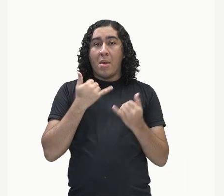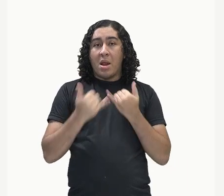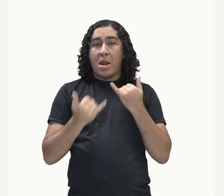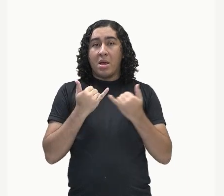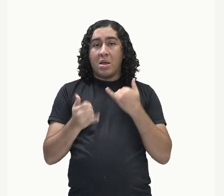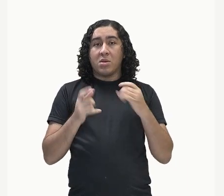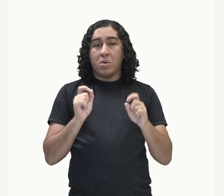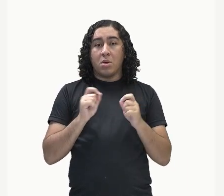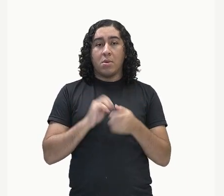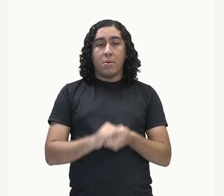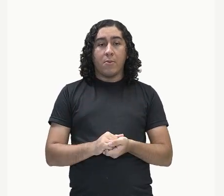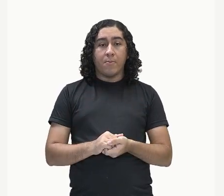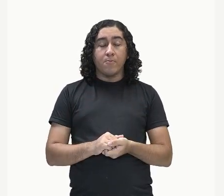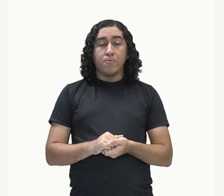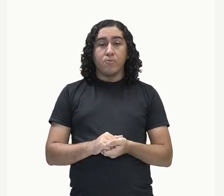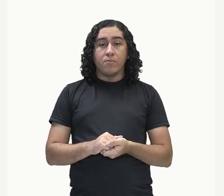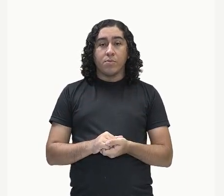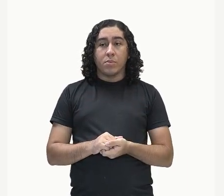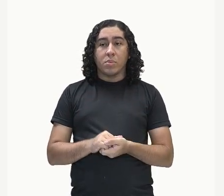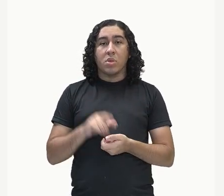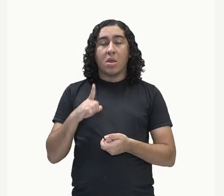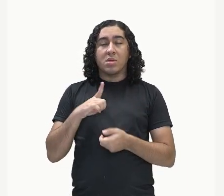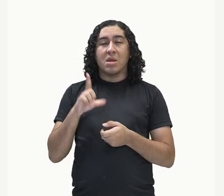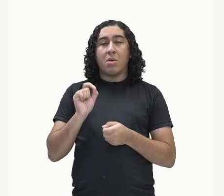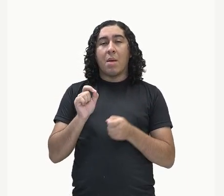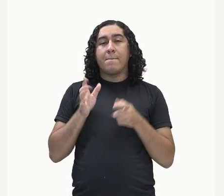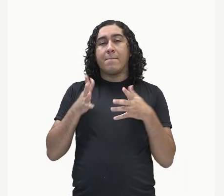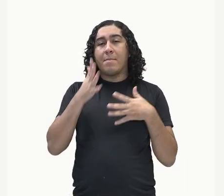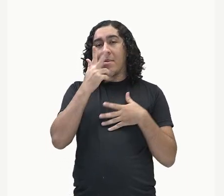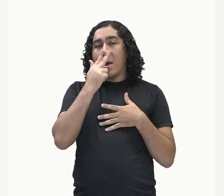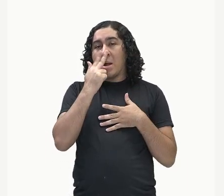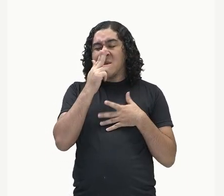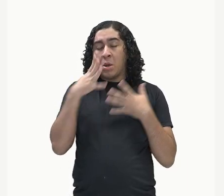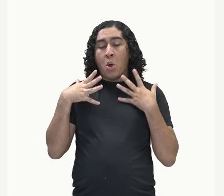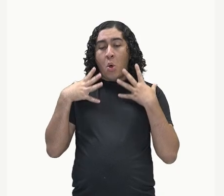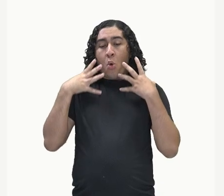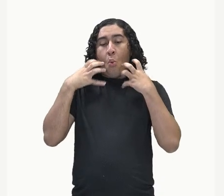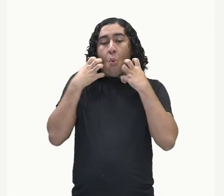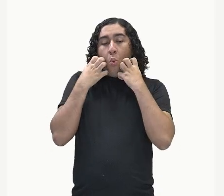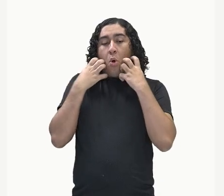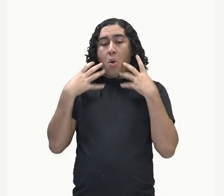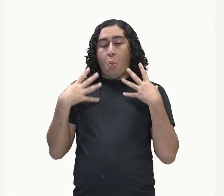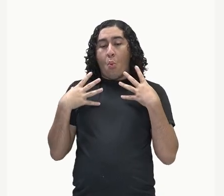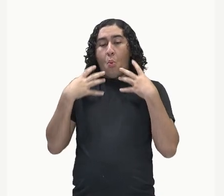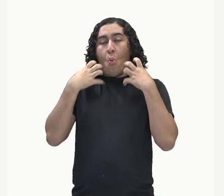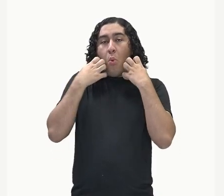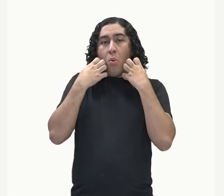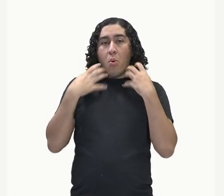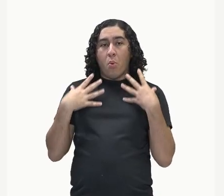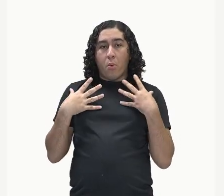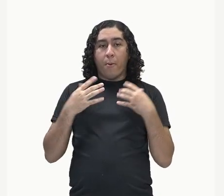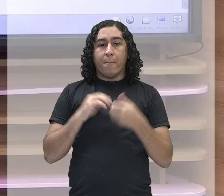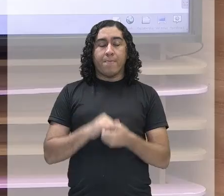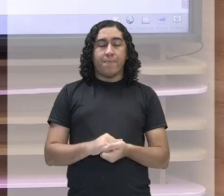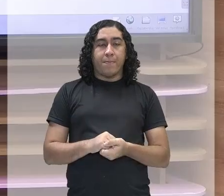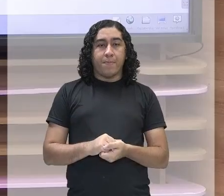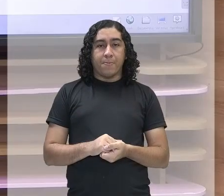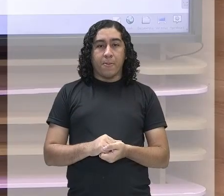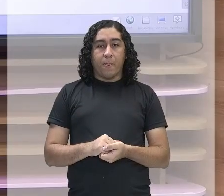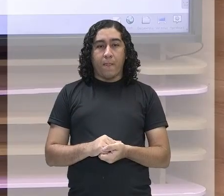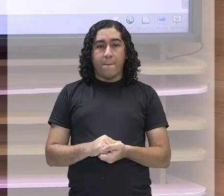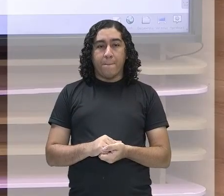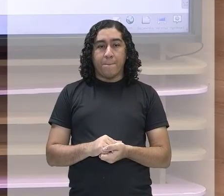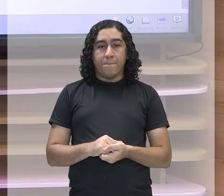uma plaquinha que vai abrir e vai fechar, né? Então ele vai proteger essas brânquias. Então o que vai